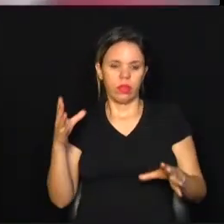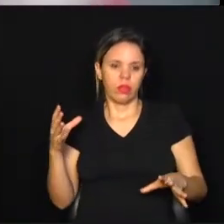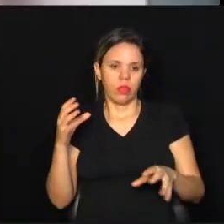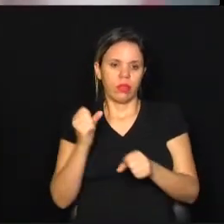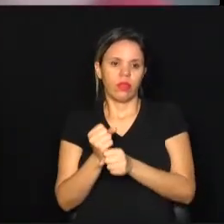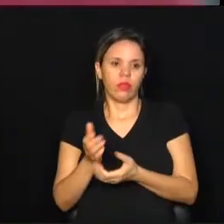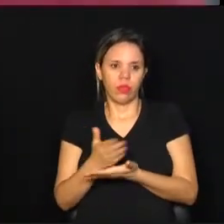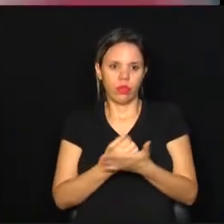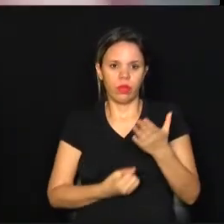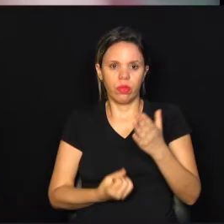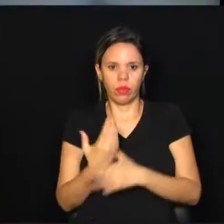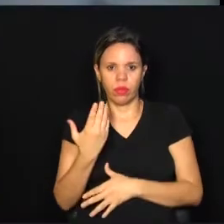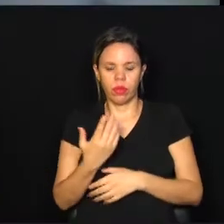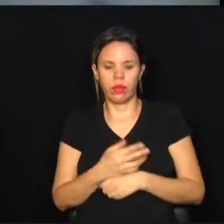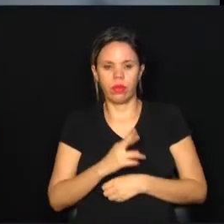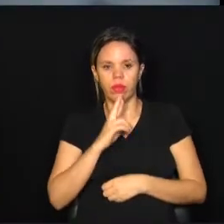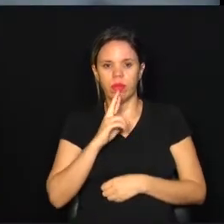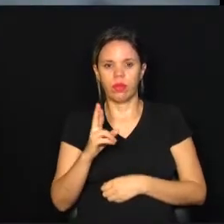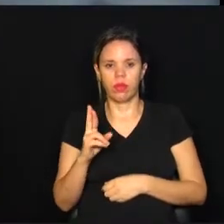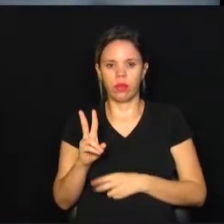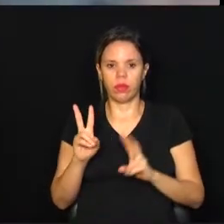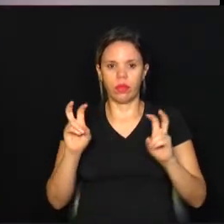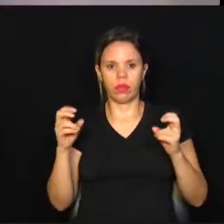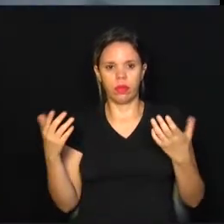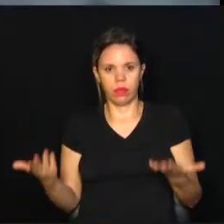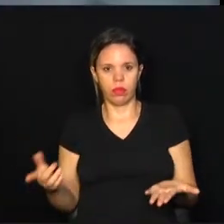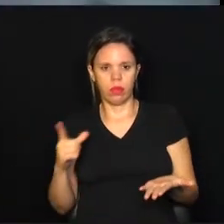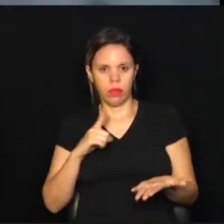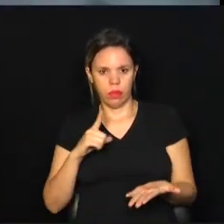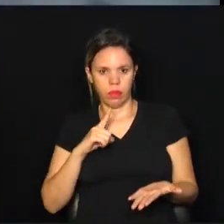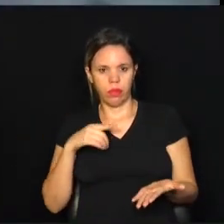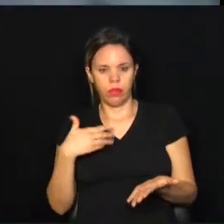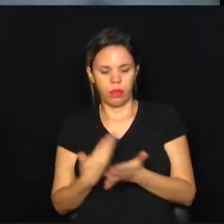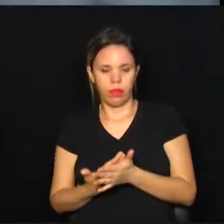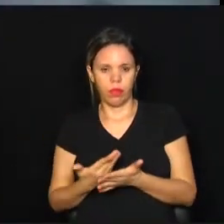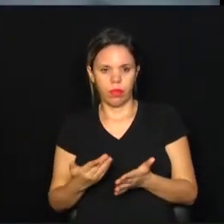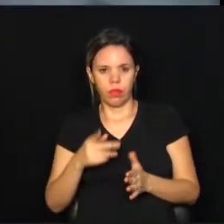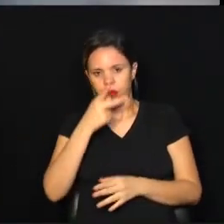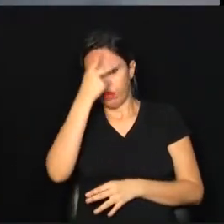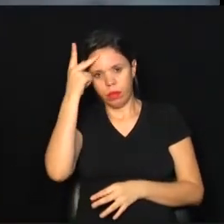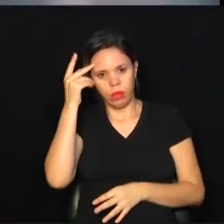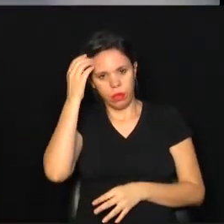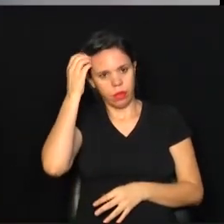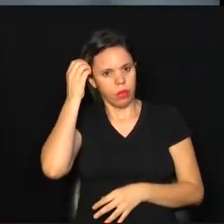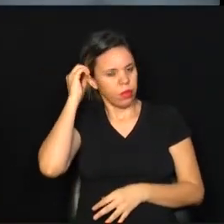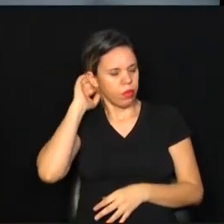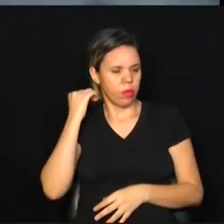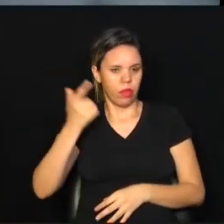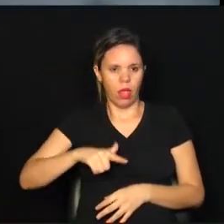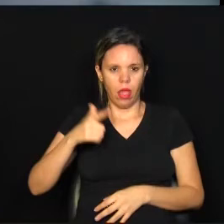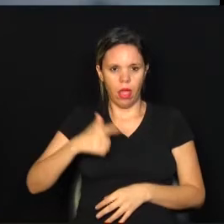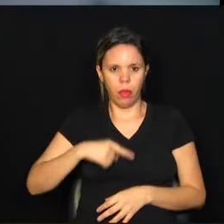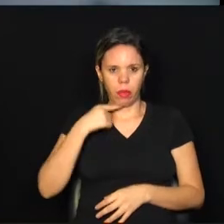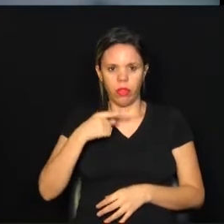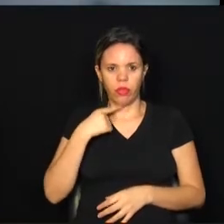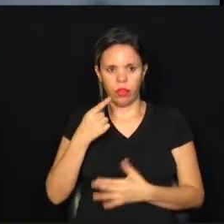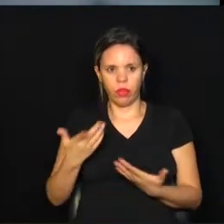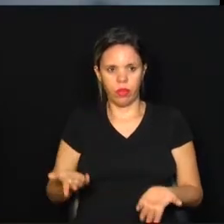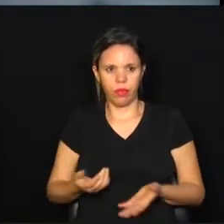geral, assim, sem responder especificamente, porque tem até pessoas que repetiram questões, né?